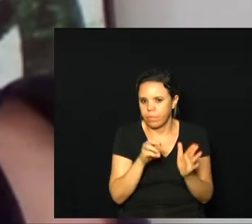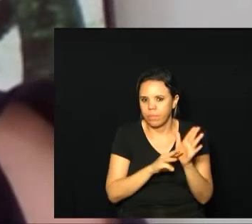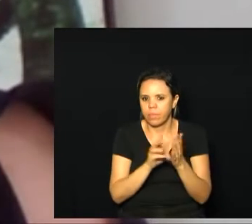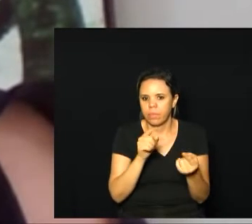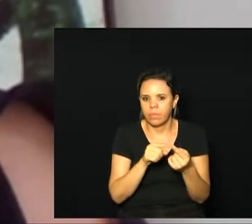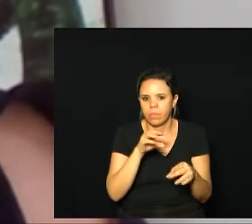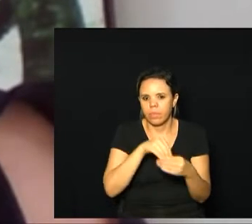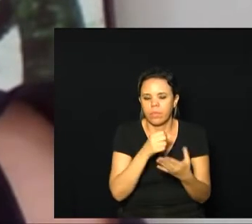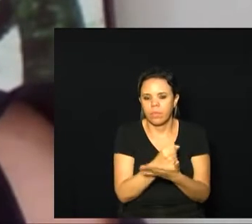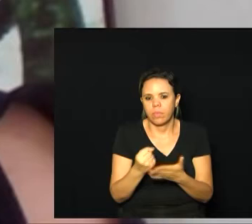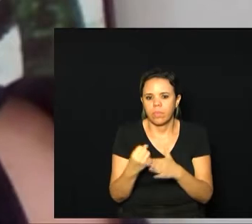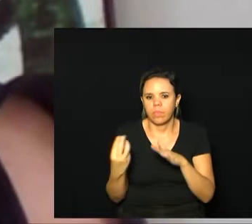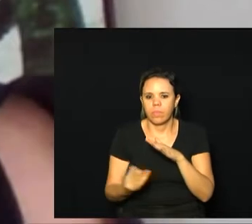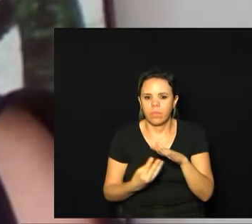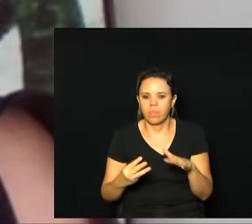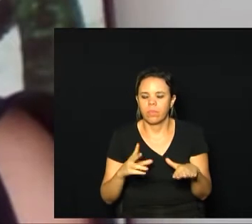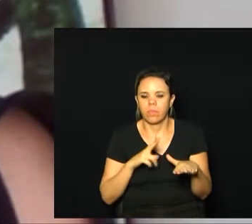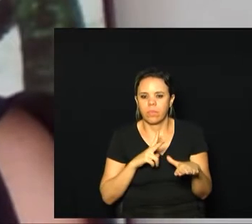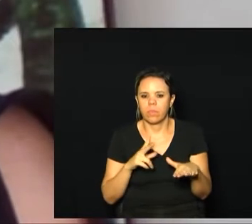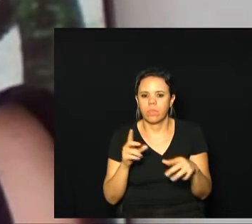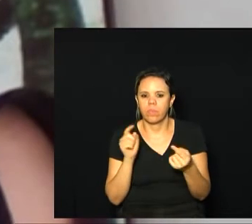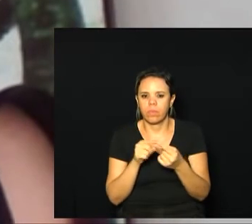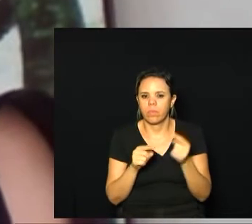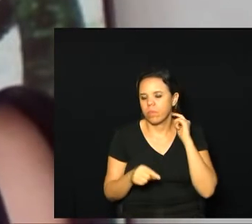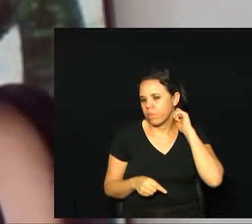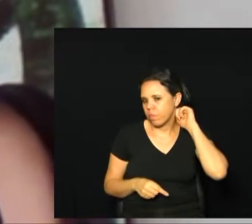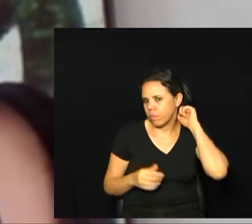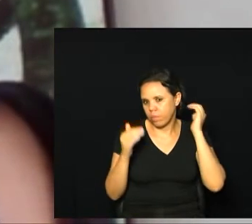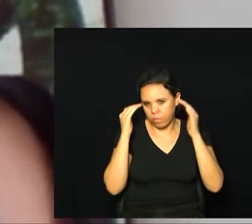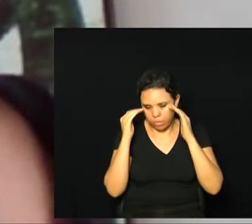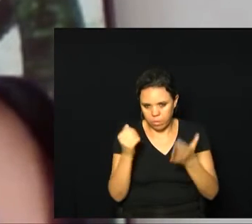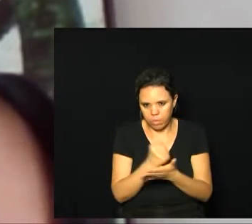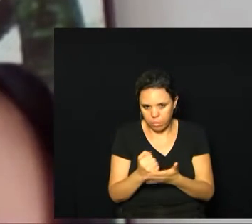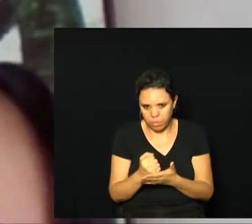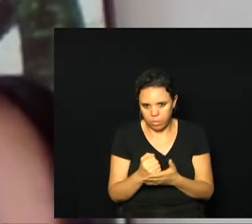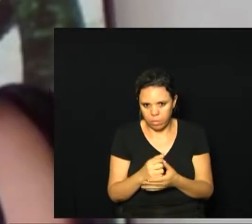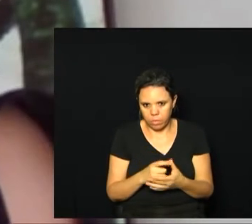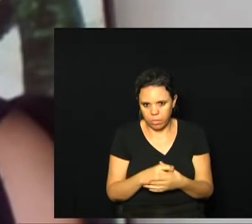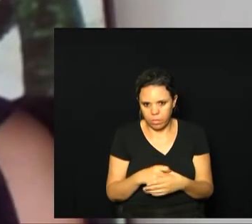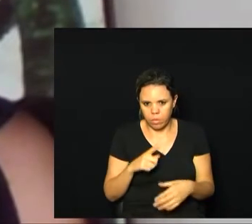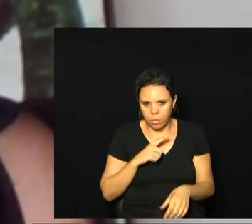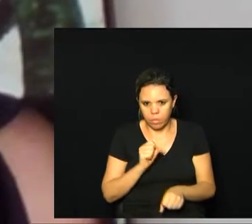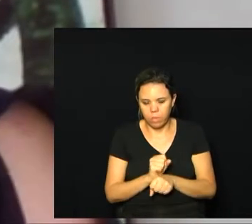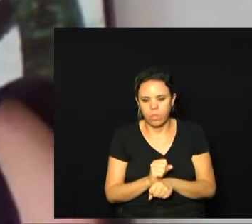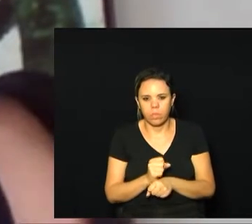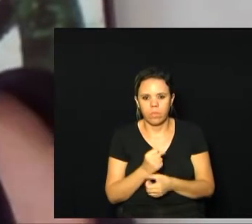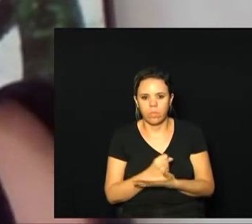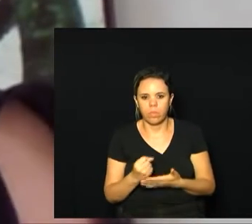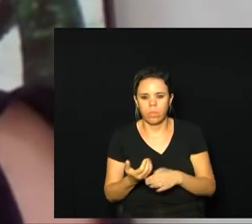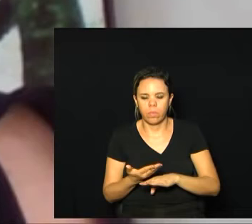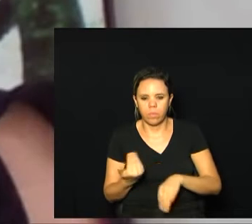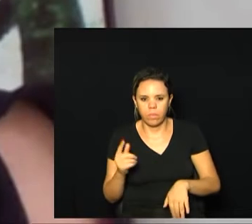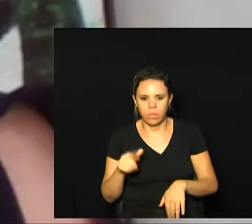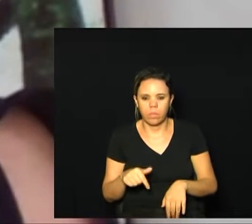dentro dos contratos de licitação e vira meta para cumprimento do contrato, senão você tem um inadimplemento desse contrato. Então,